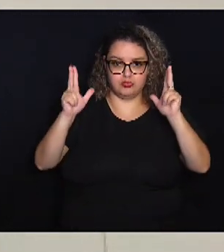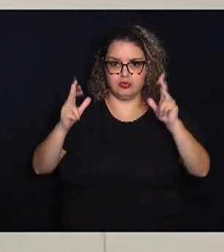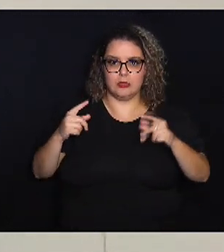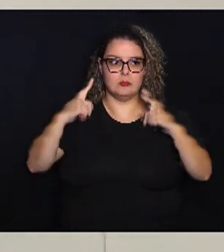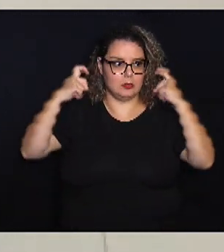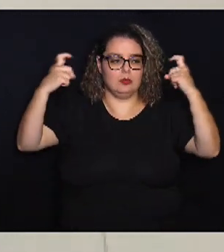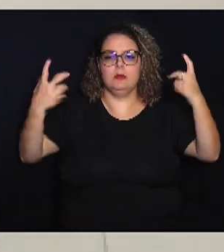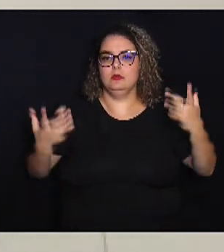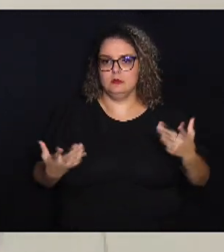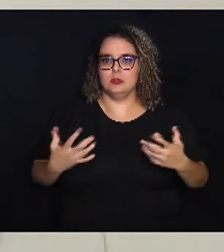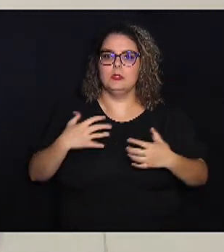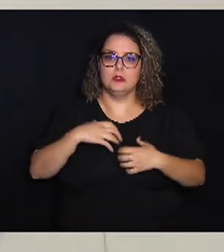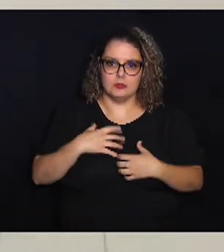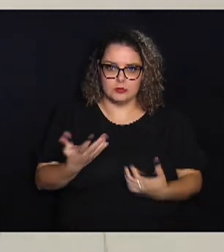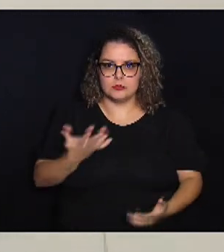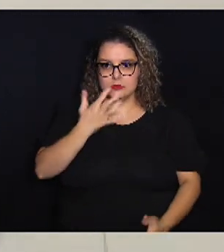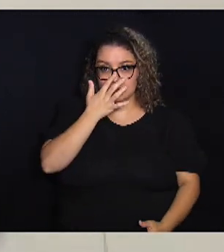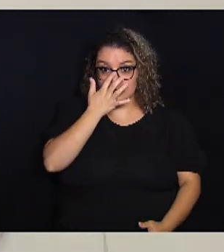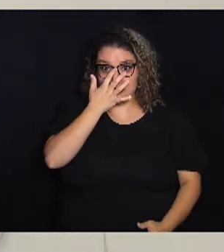esses são os sintomas